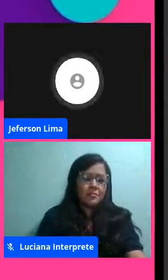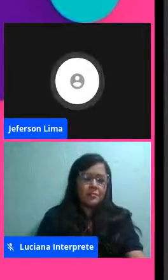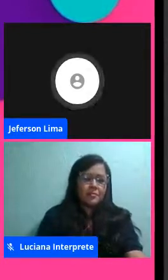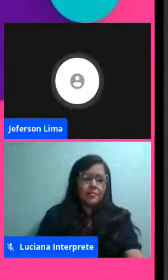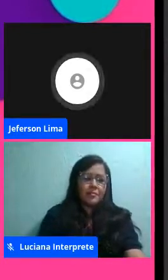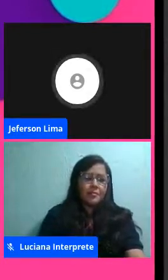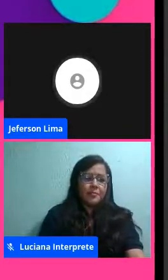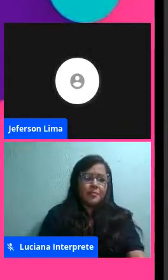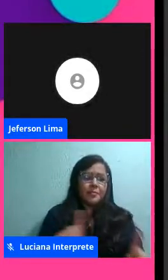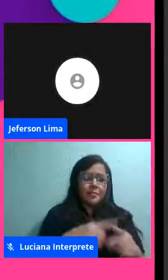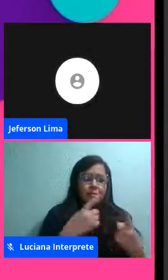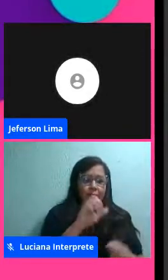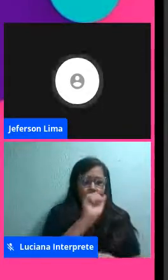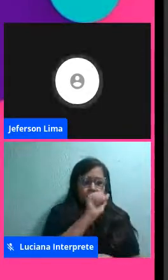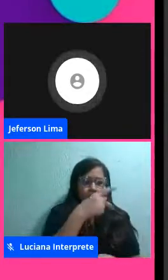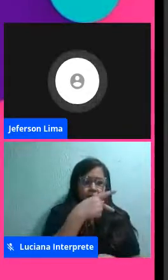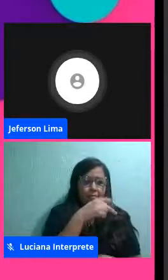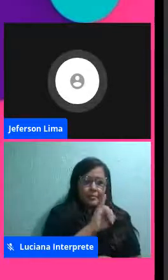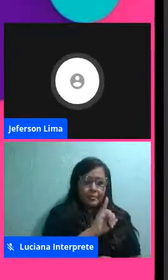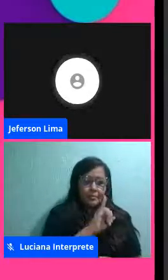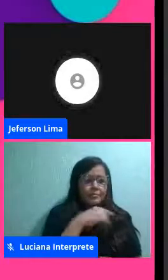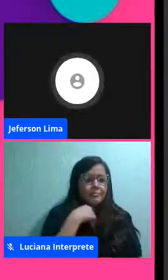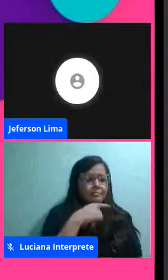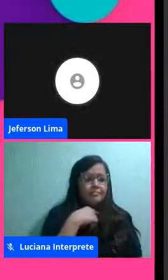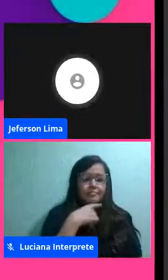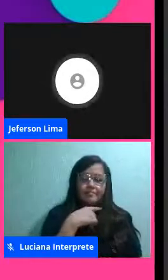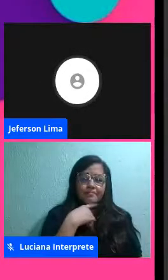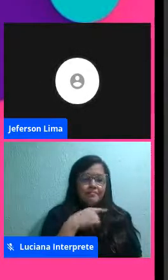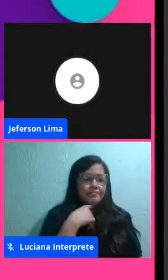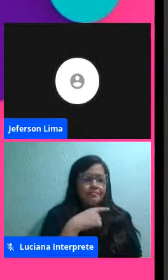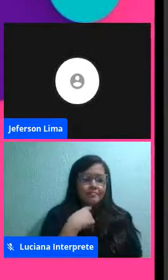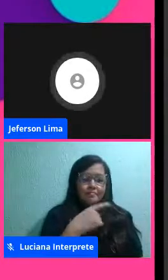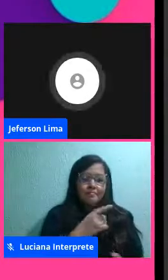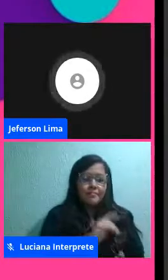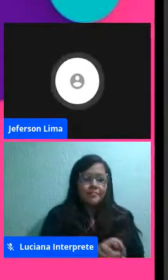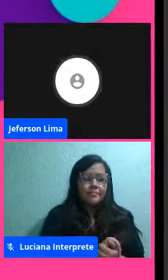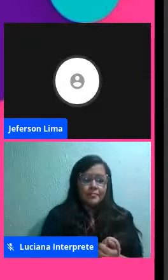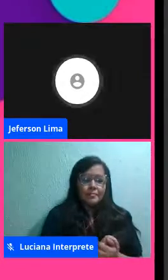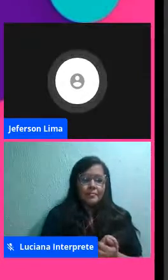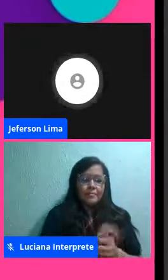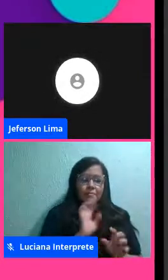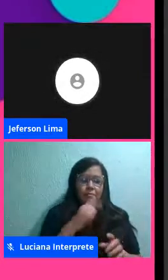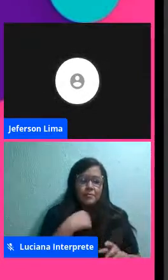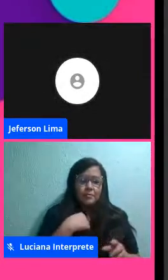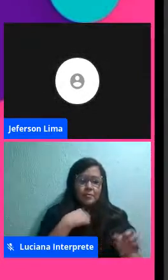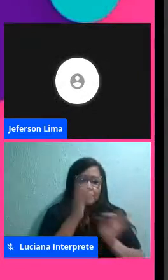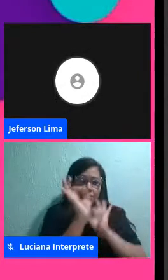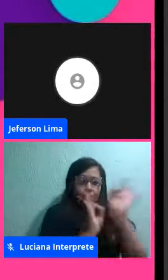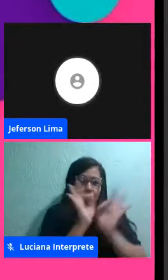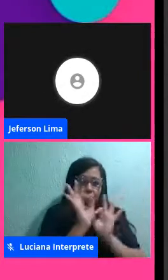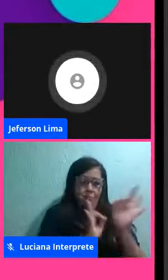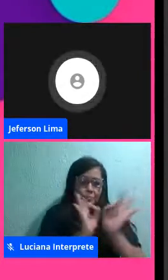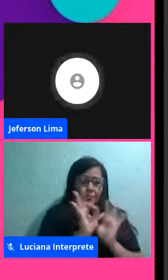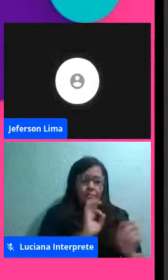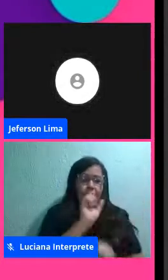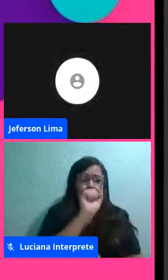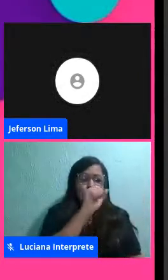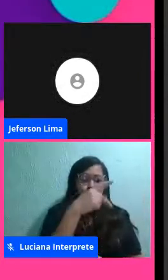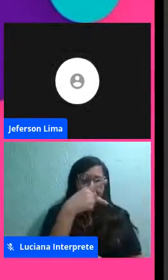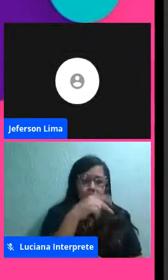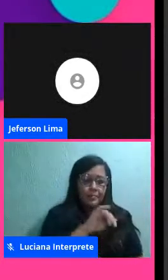Vamos fazer certo. Vou até renomear isso aqui para API, para realmente não ter problemas. E aí vou fazer via